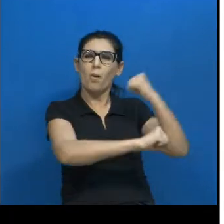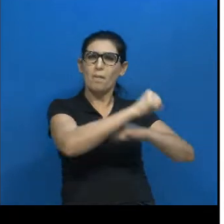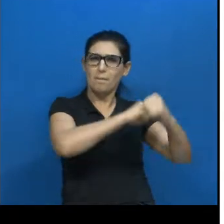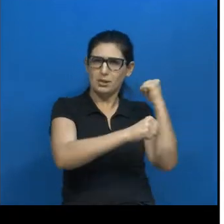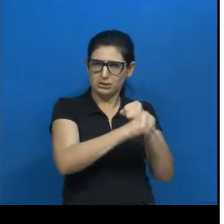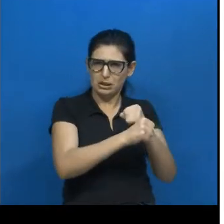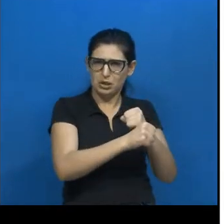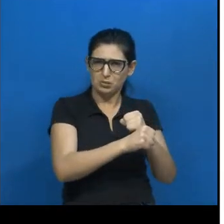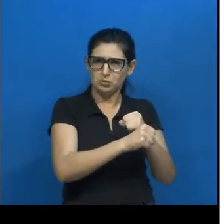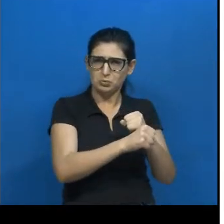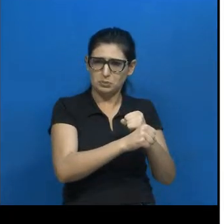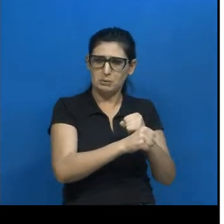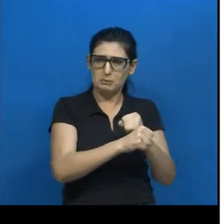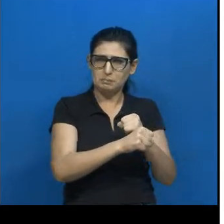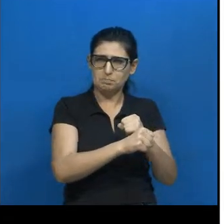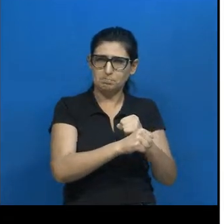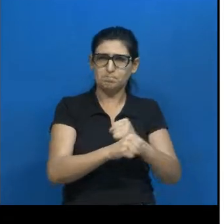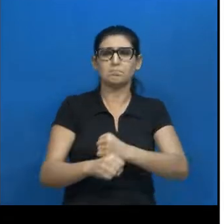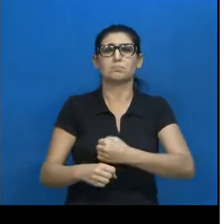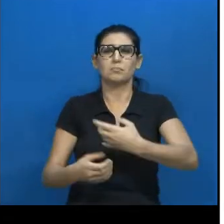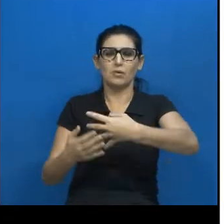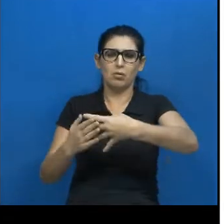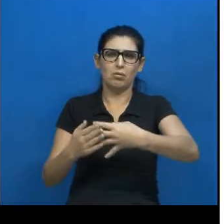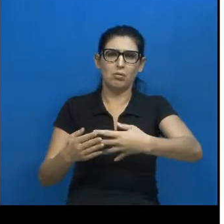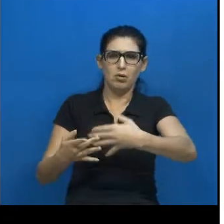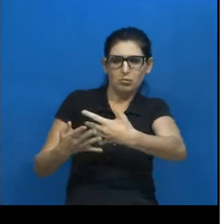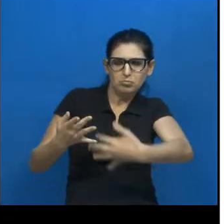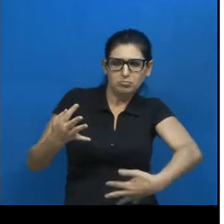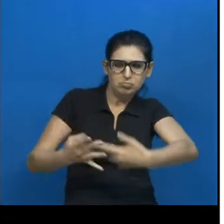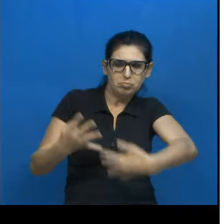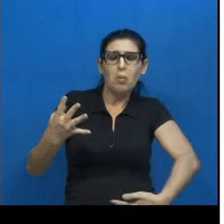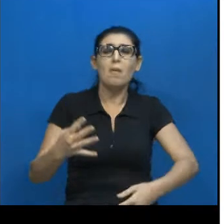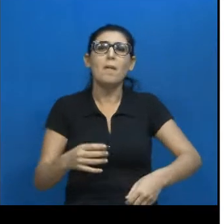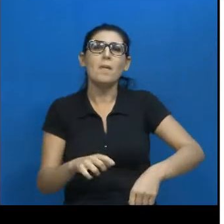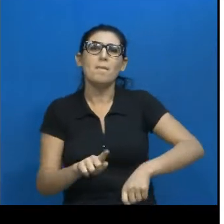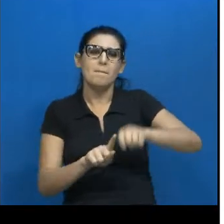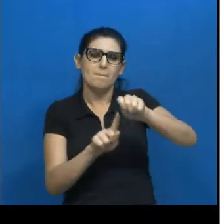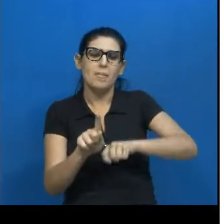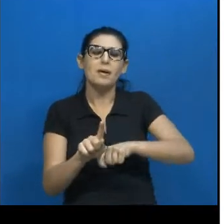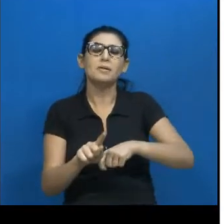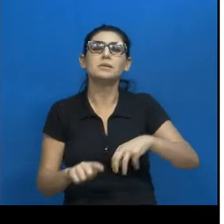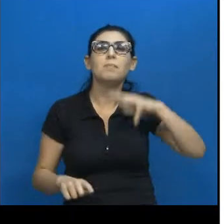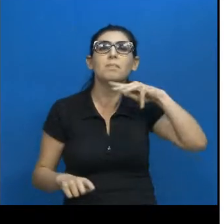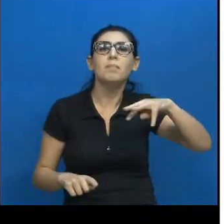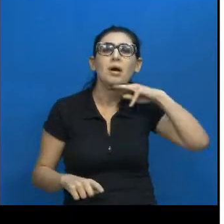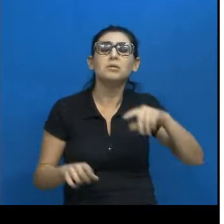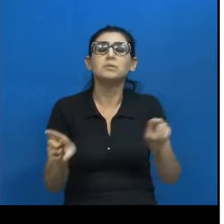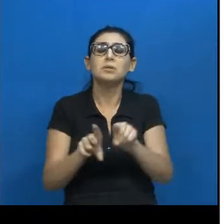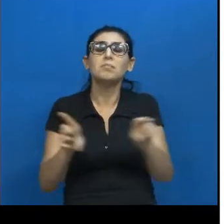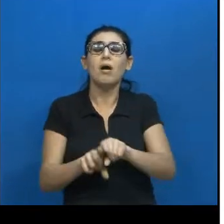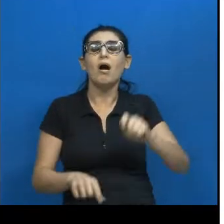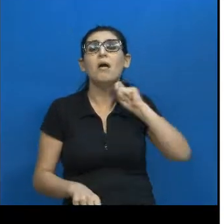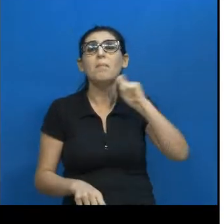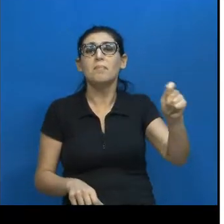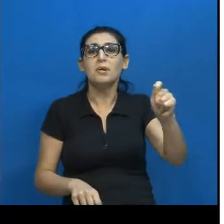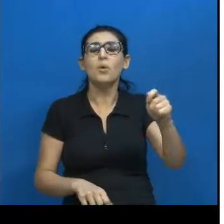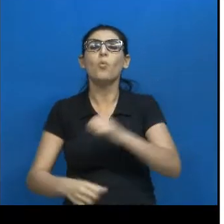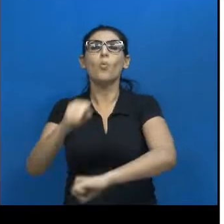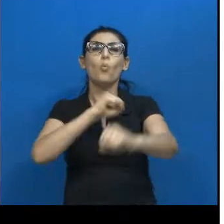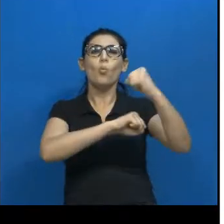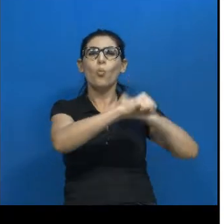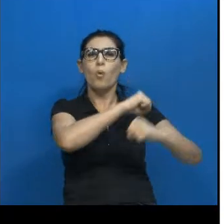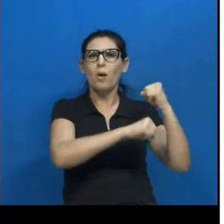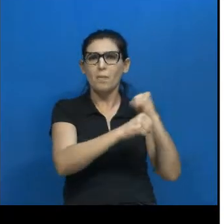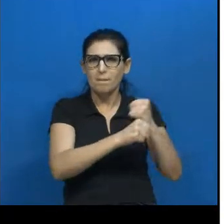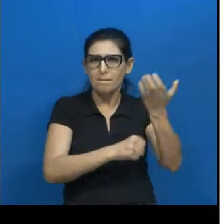e a gente apurou esses dados agora no mês de março e abril, porque a gente tinha feito um levantamento ano passado e a gente